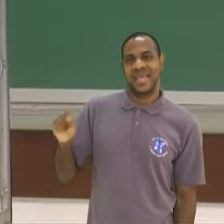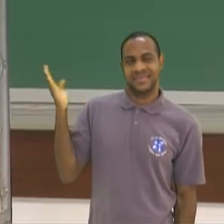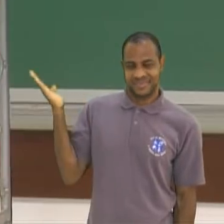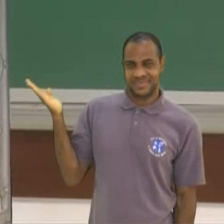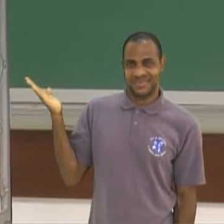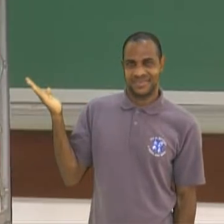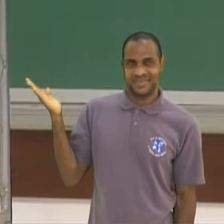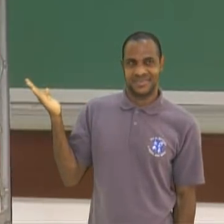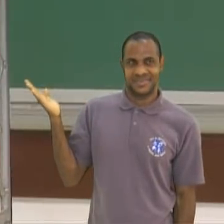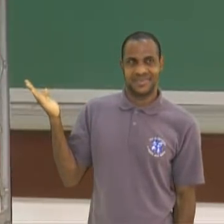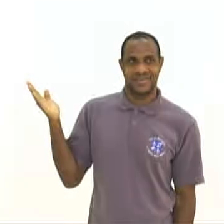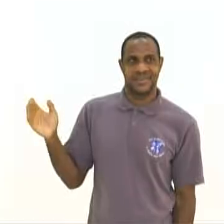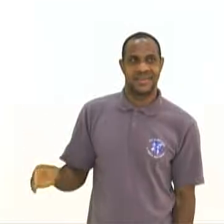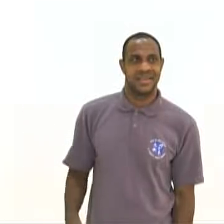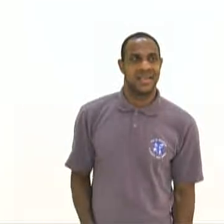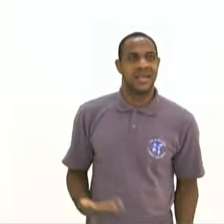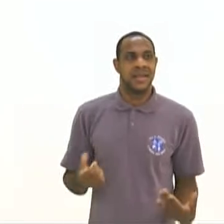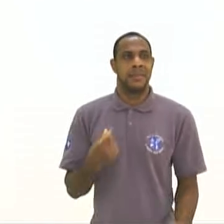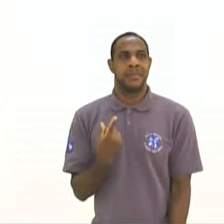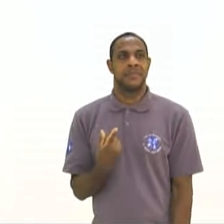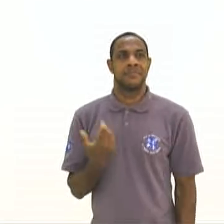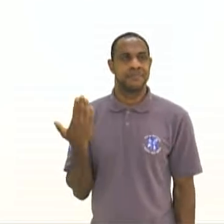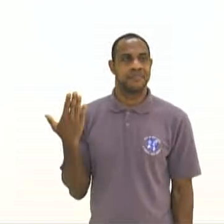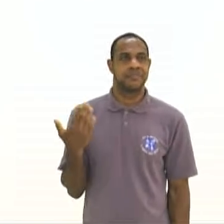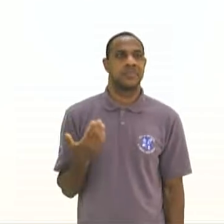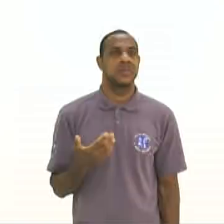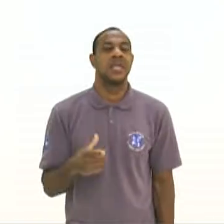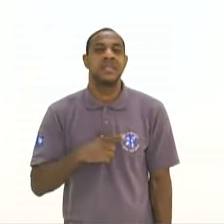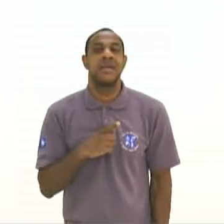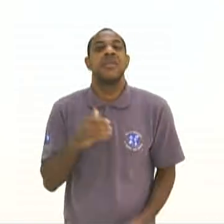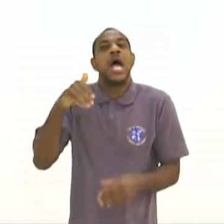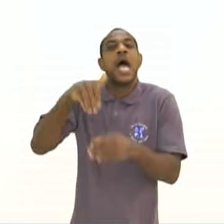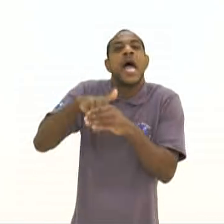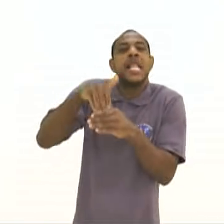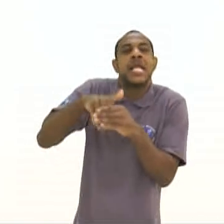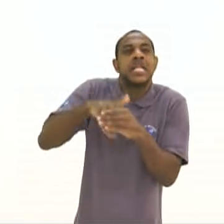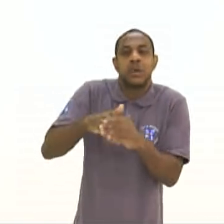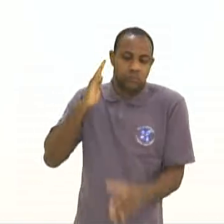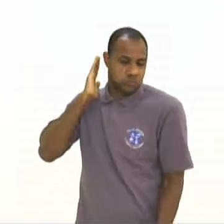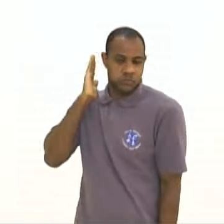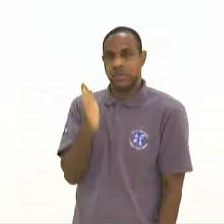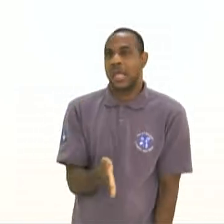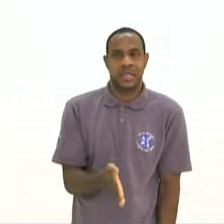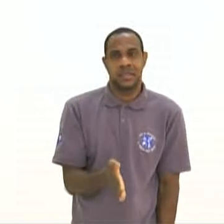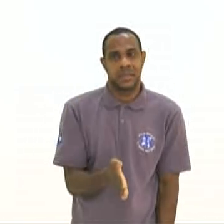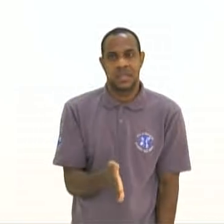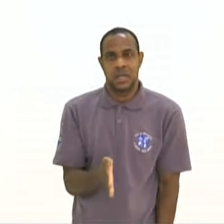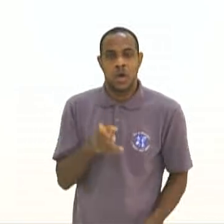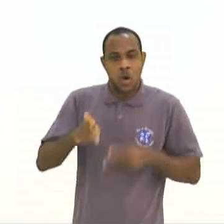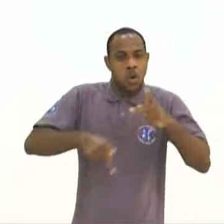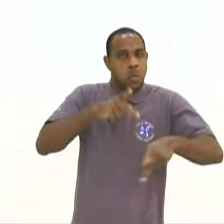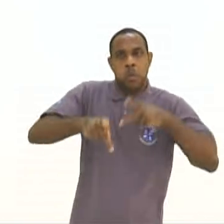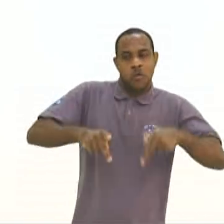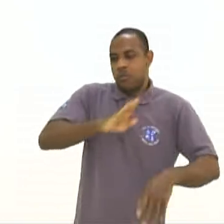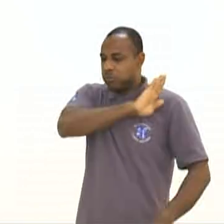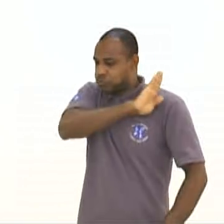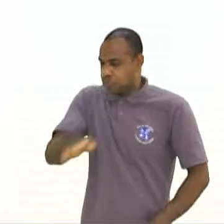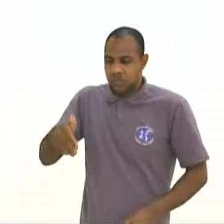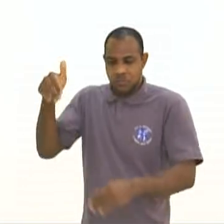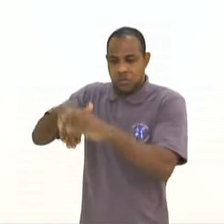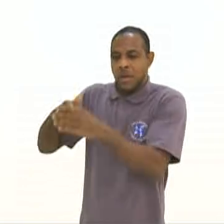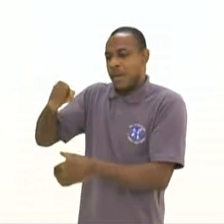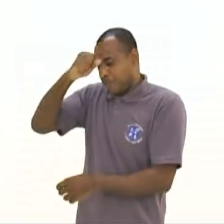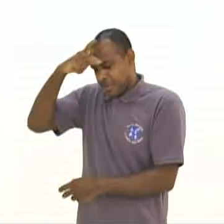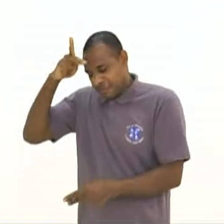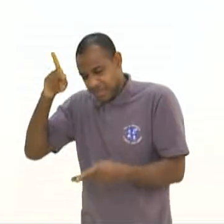Arena. Então, olha, ó, em 1982, houve eleições diretas, o povo votando diretamente para